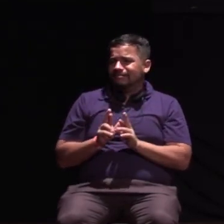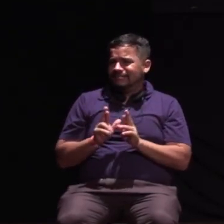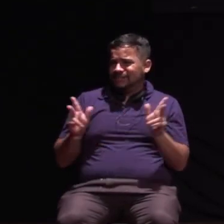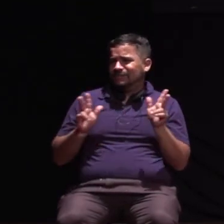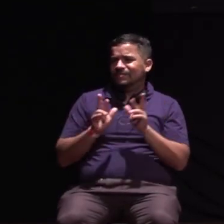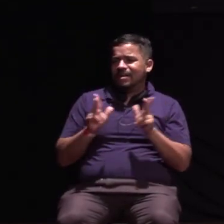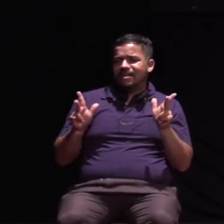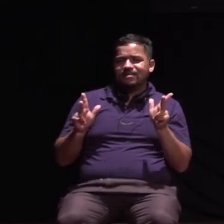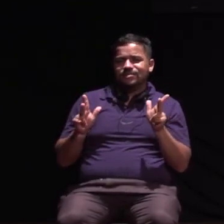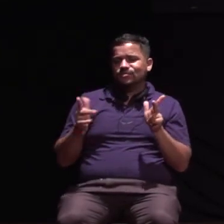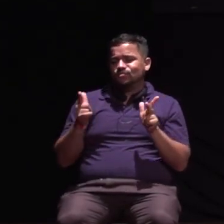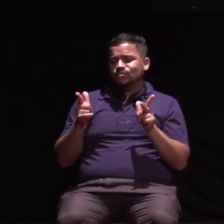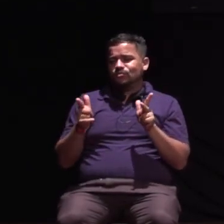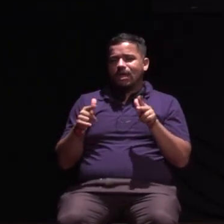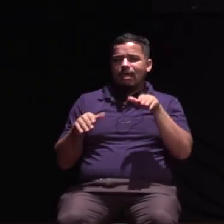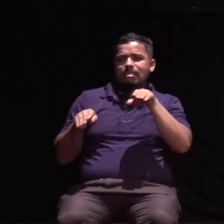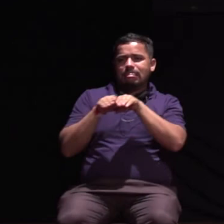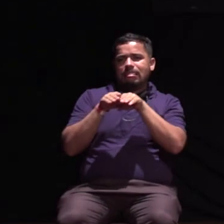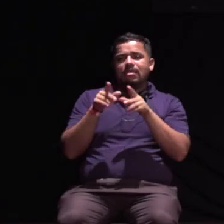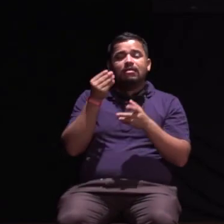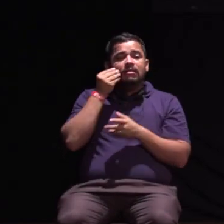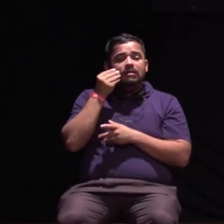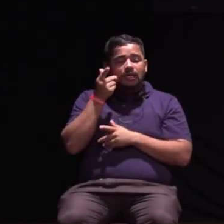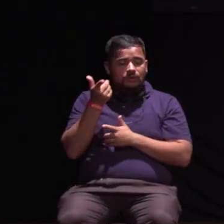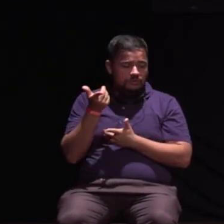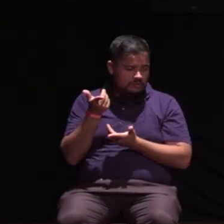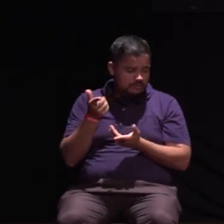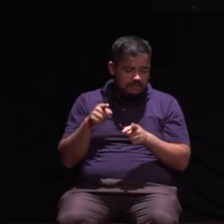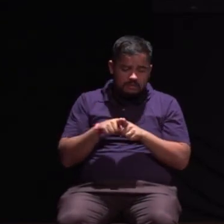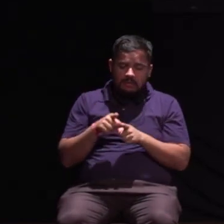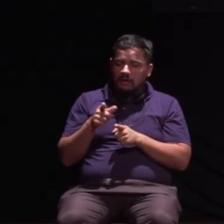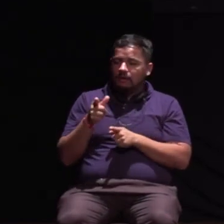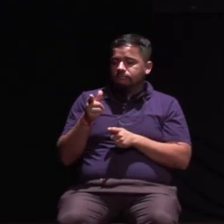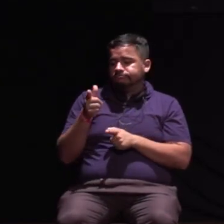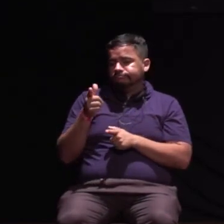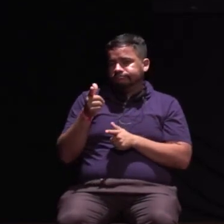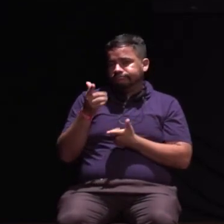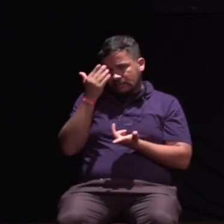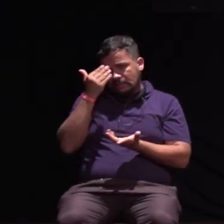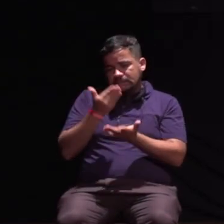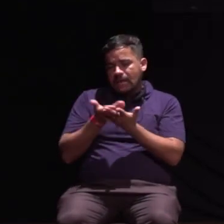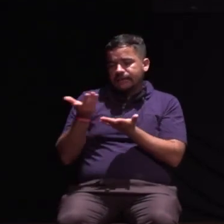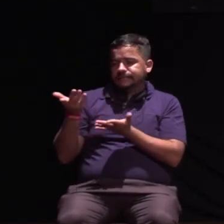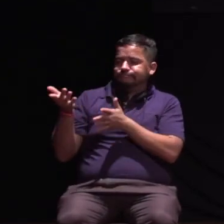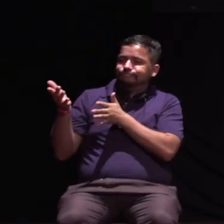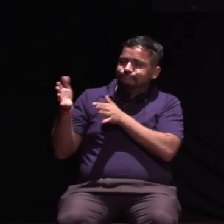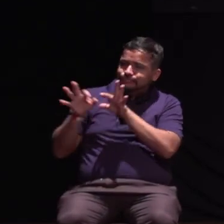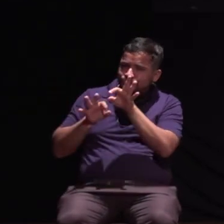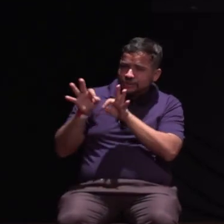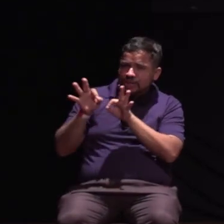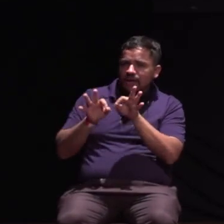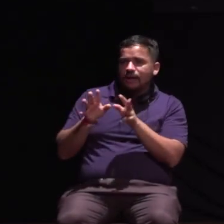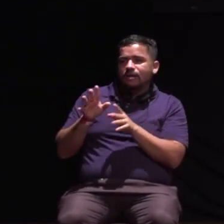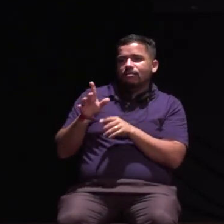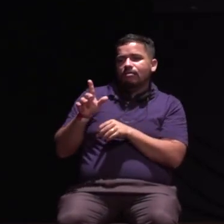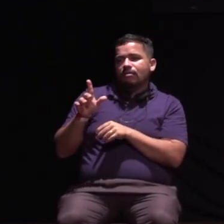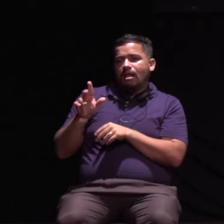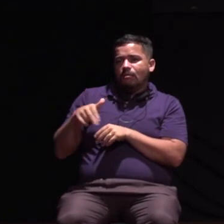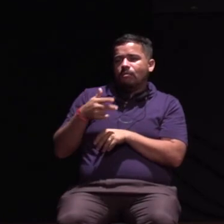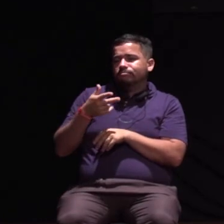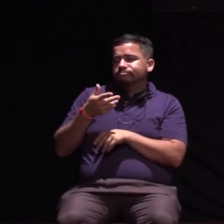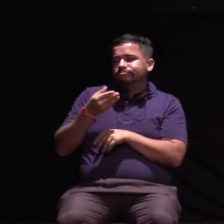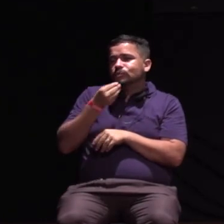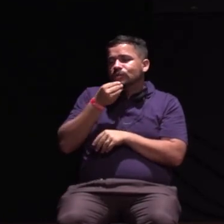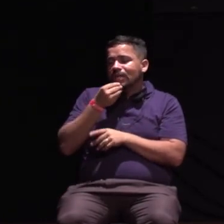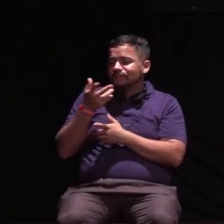vezes e tentando apostar que esse projeto que se estende possa ser uma oportunidade para